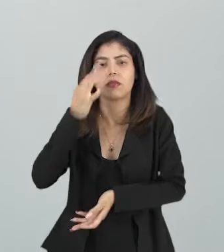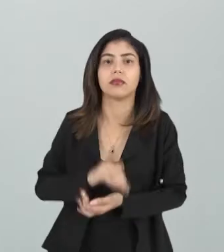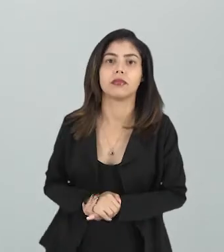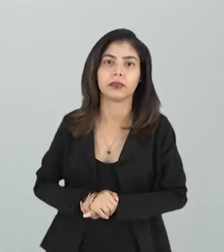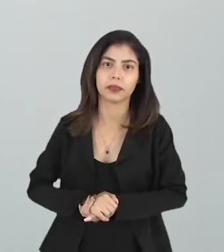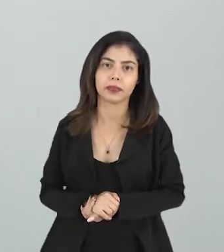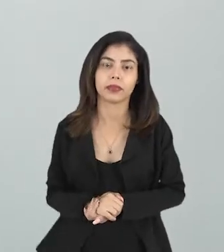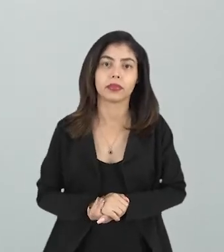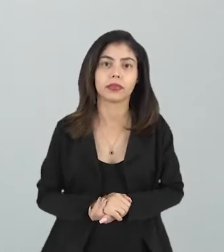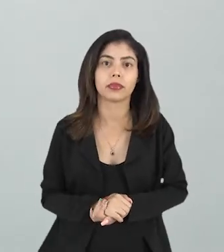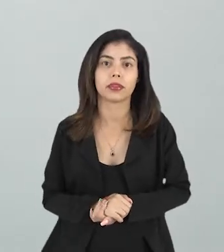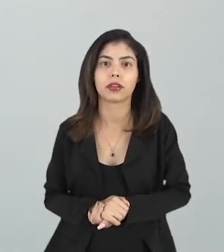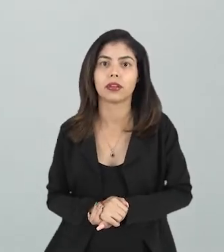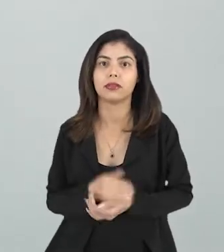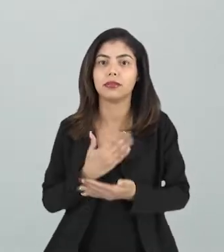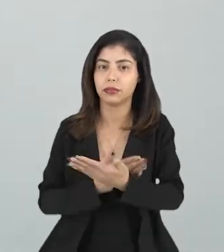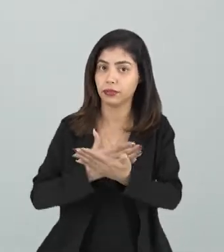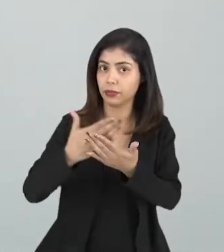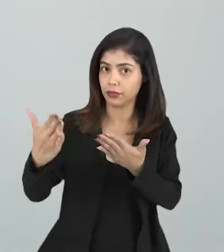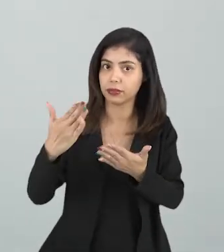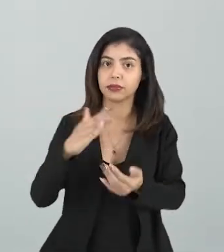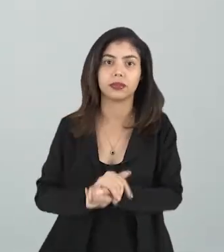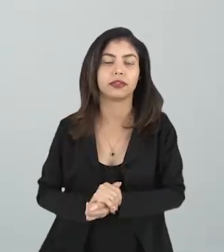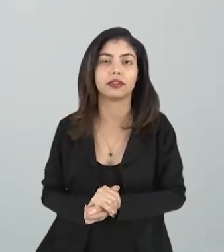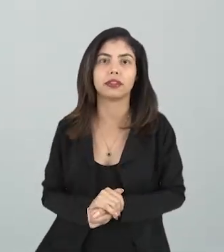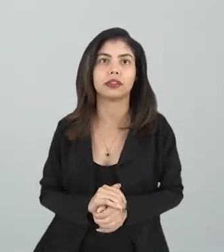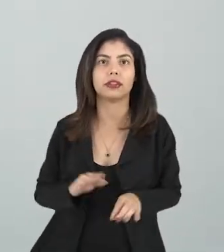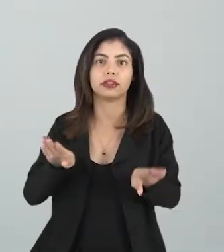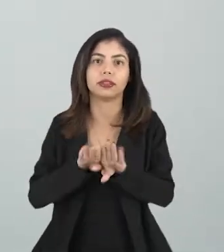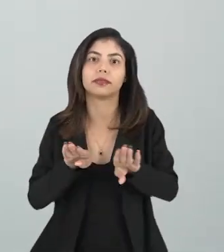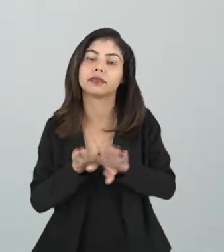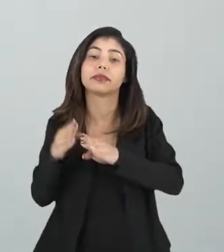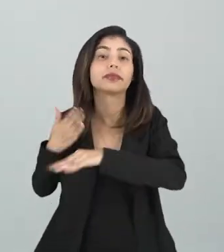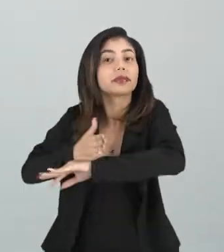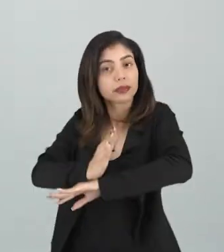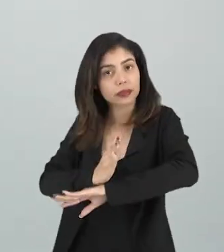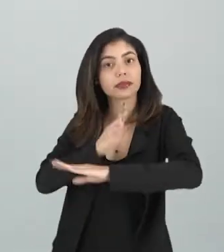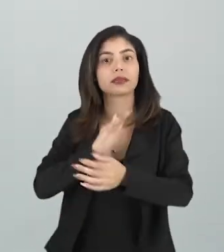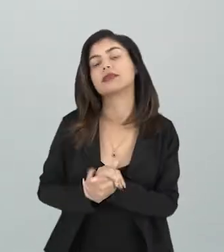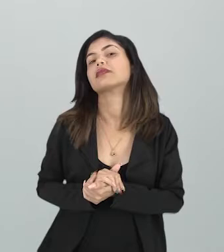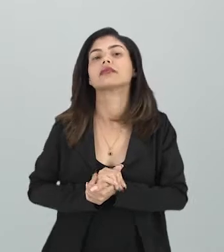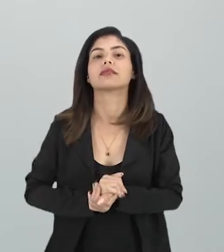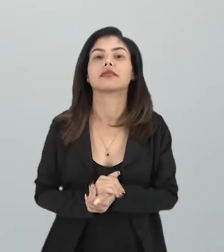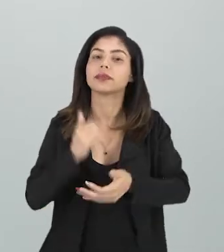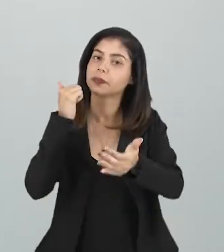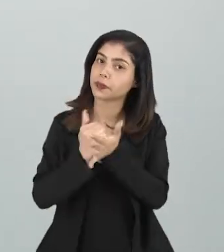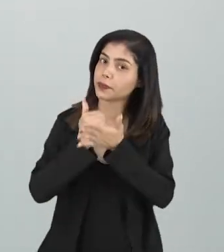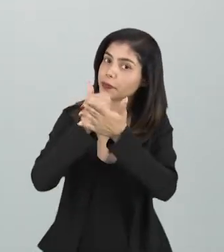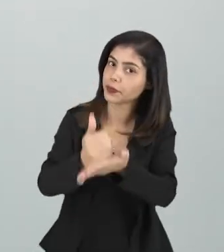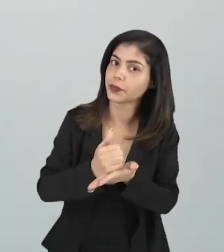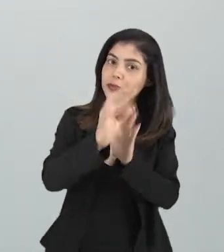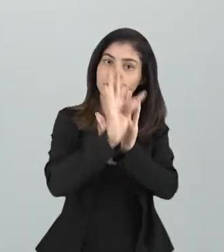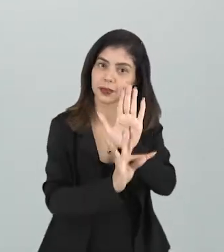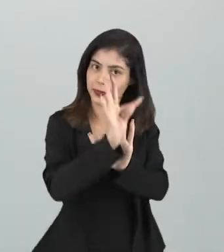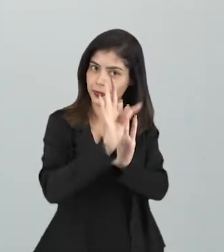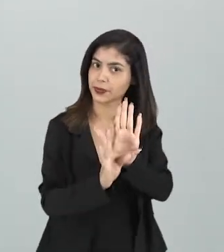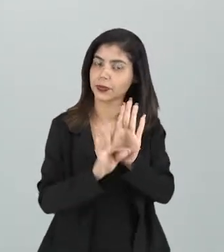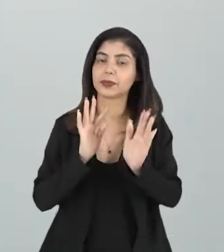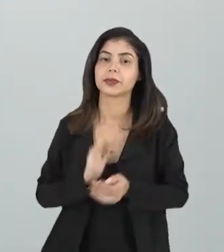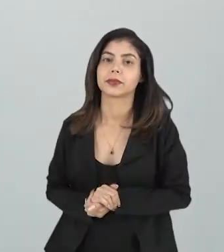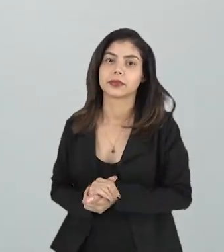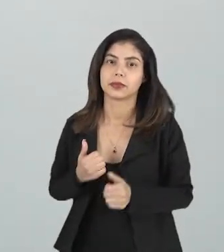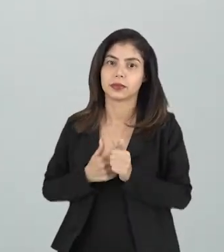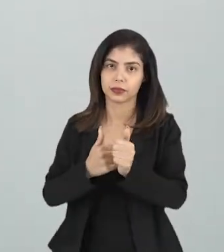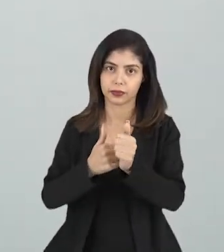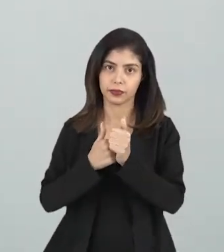né? Então a gente vai começar a dar essa entrada, a gente vai usar um textozinho de apoio para a gente poder fazer